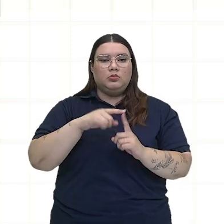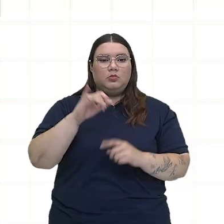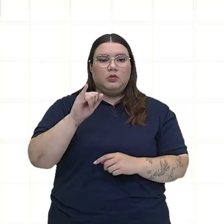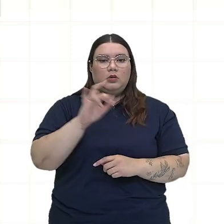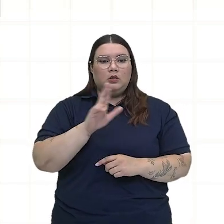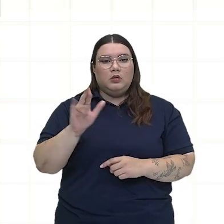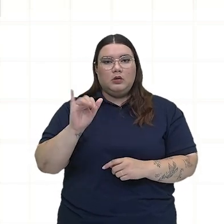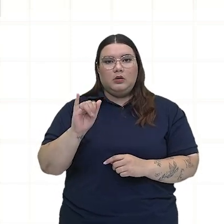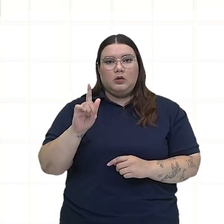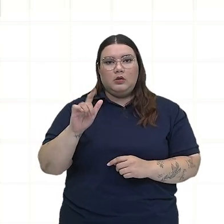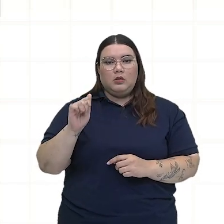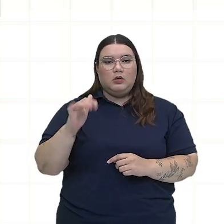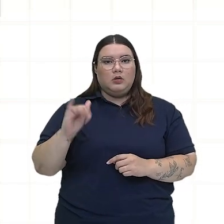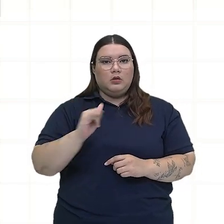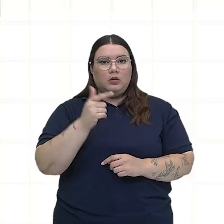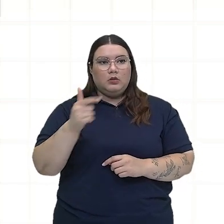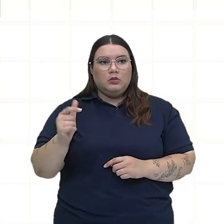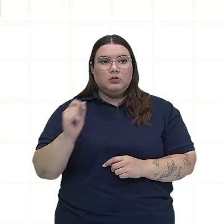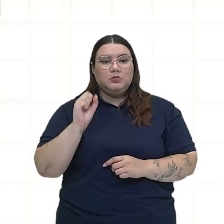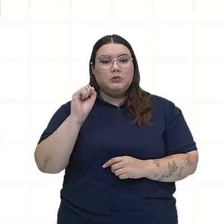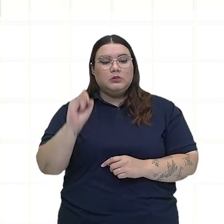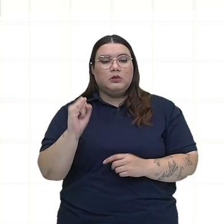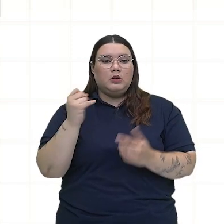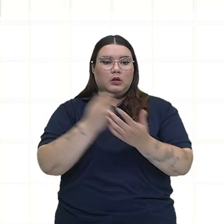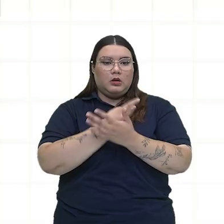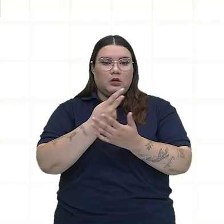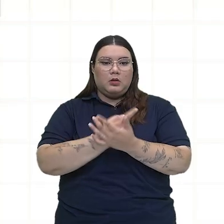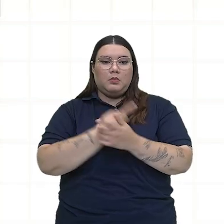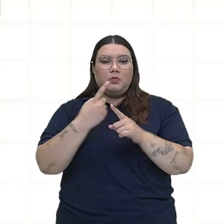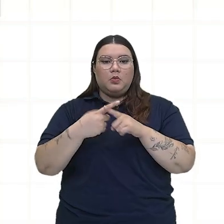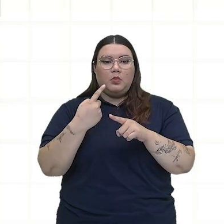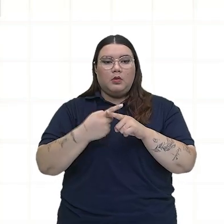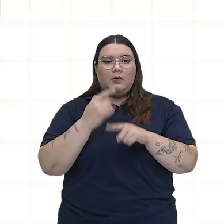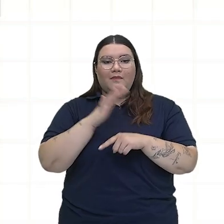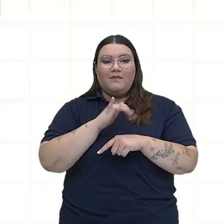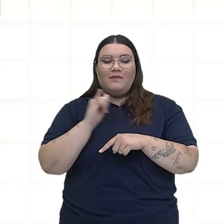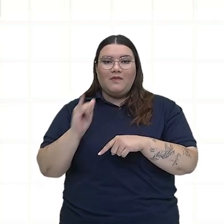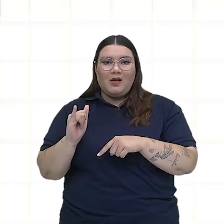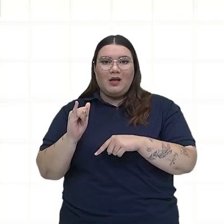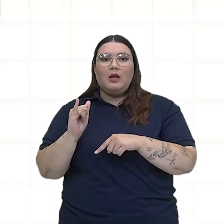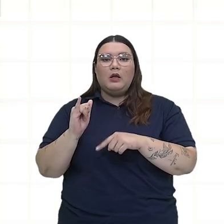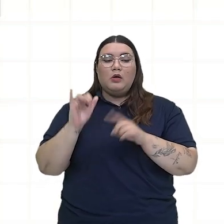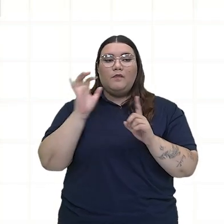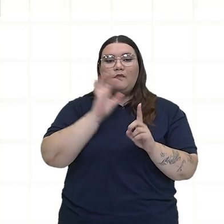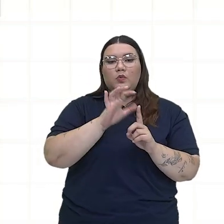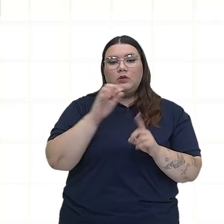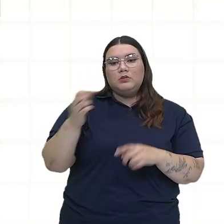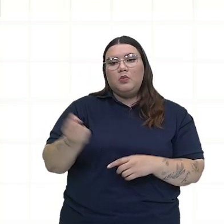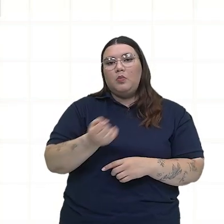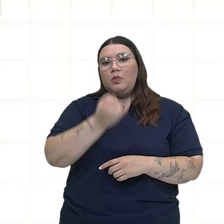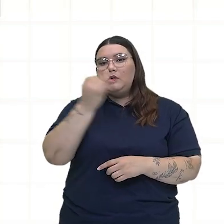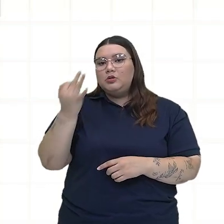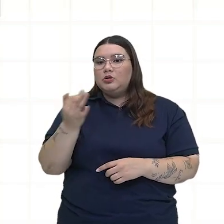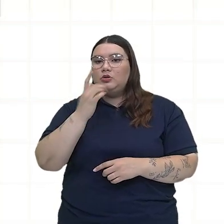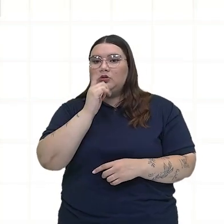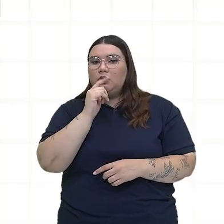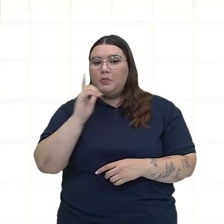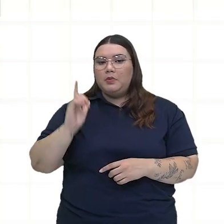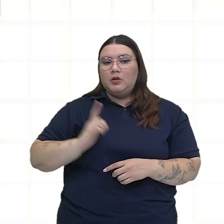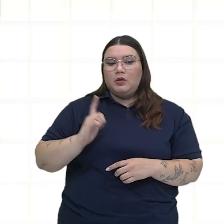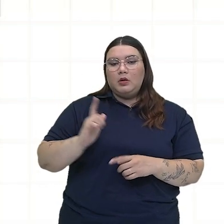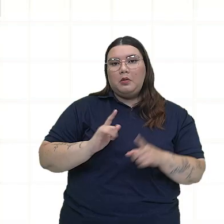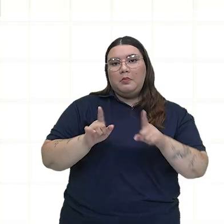for inadequada. Ela vai afetar a disponibilidade, ou seja, a quantidade de água que a gente tem, e